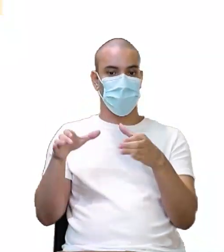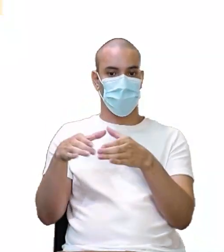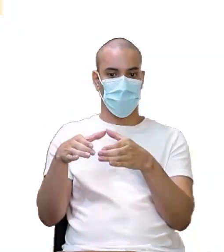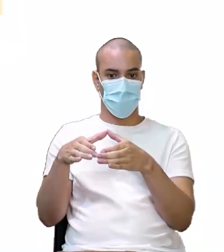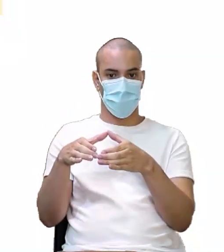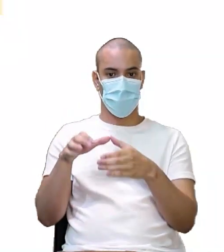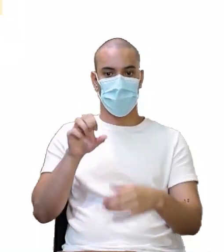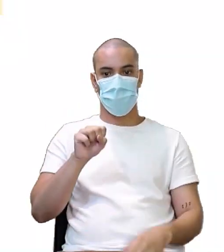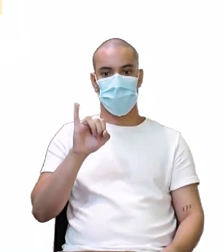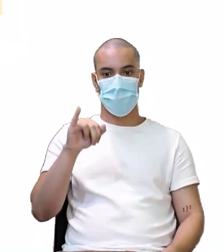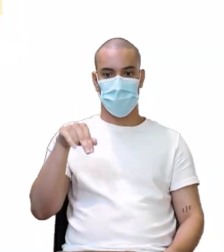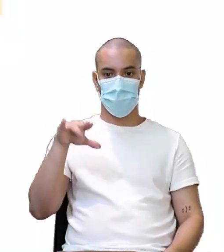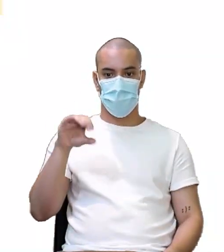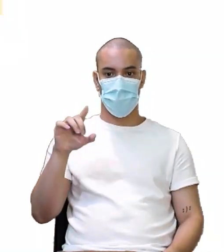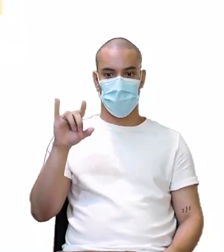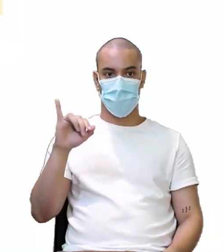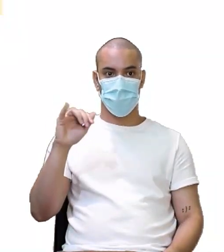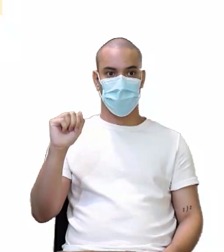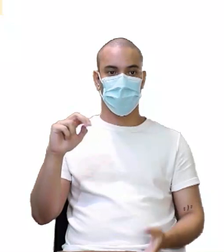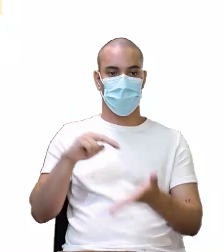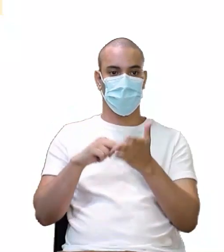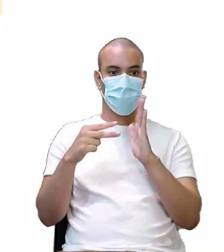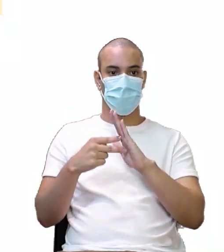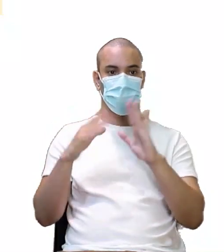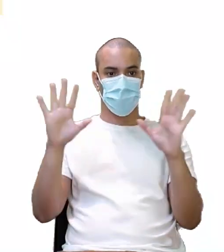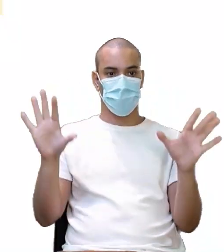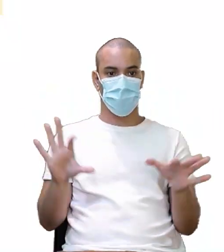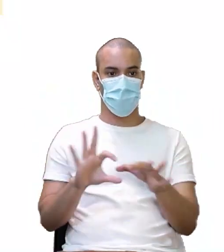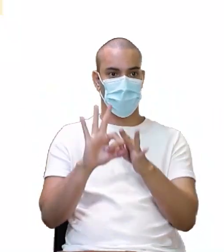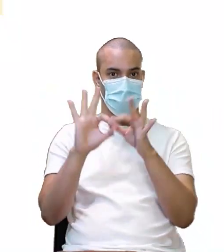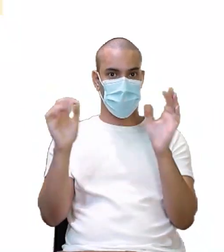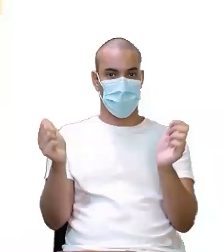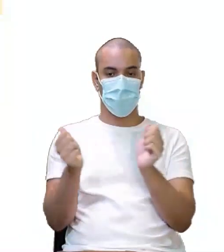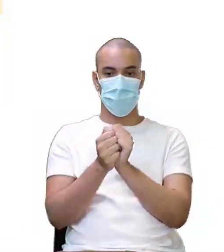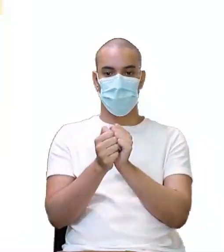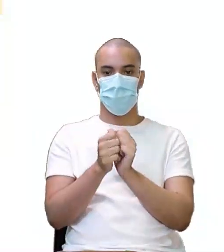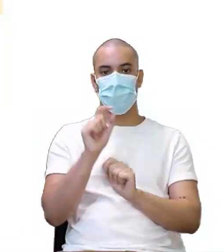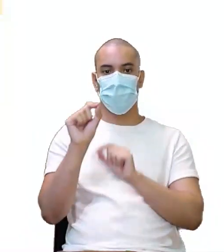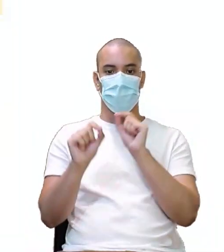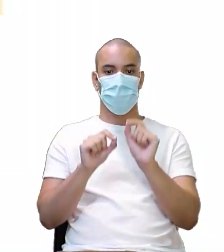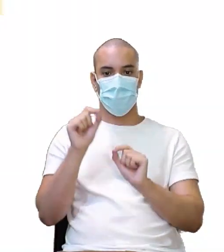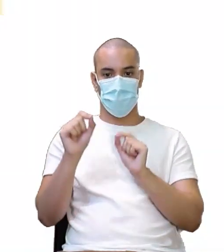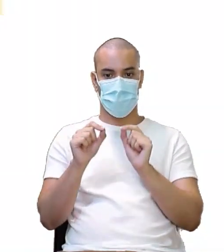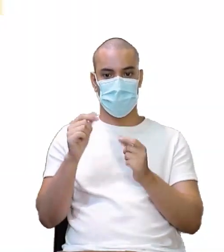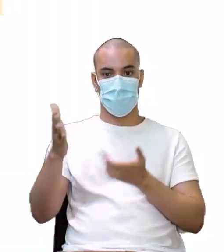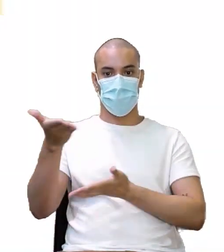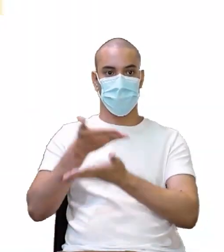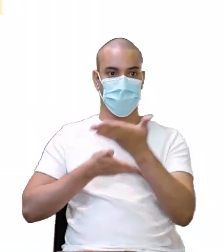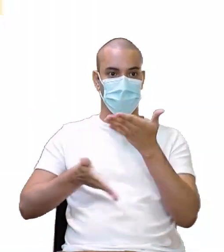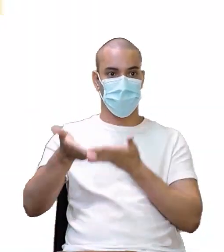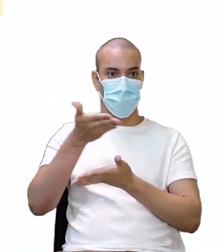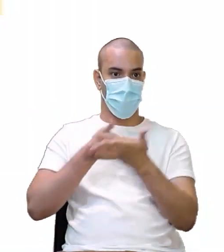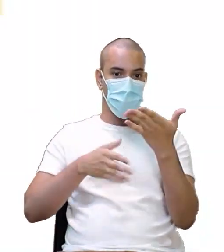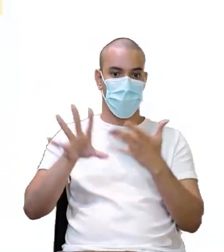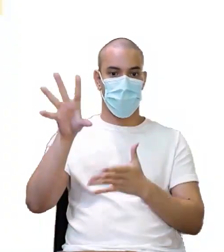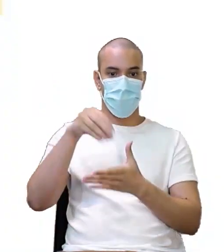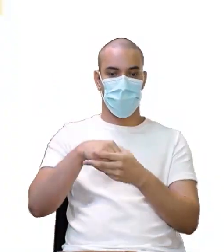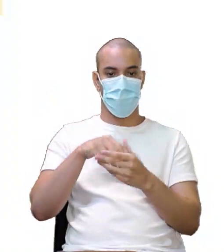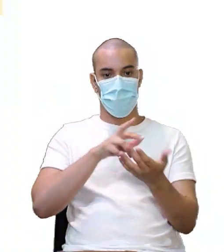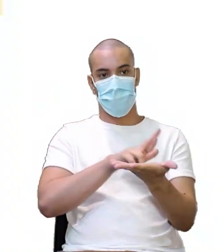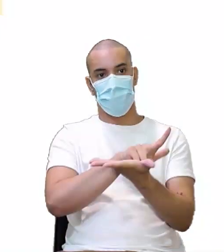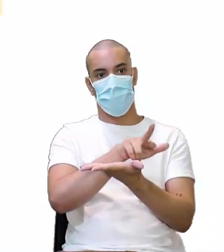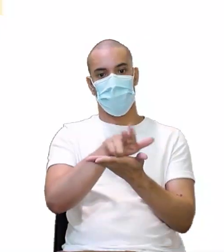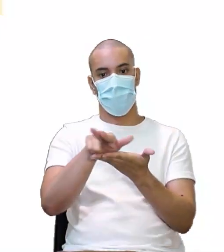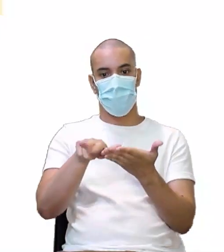A cinecologia, ela já está mais ligada à ecologia interativa entre